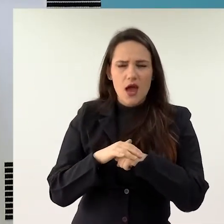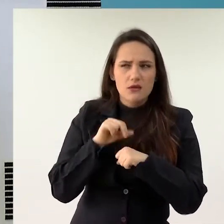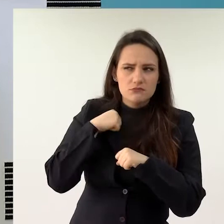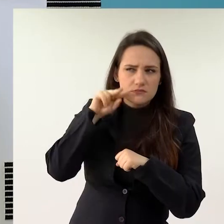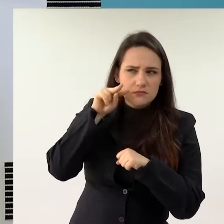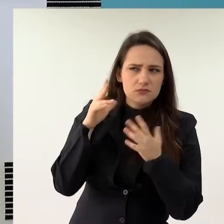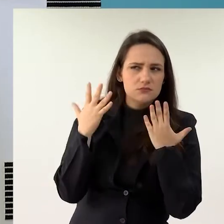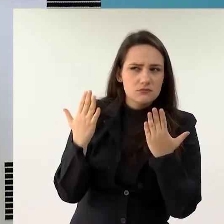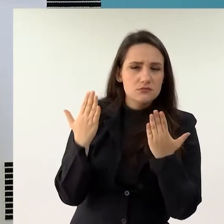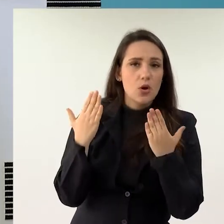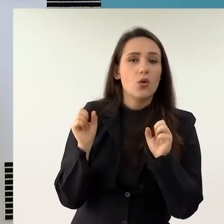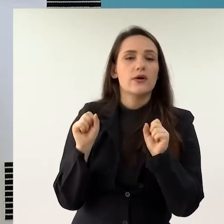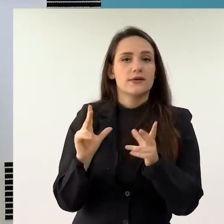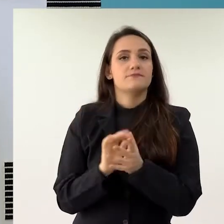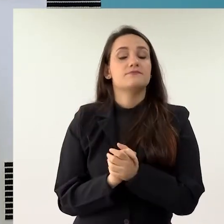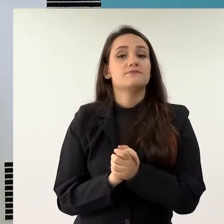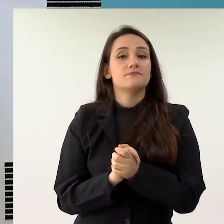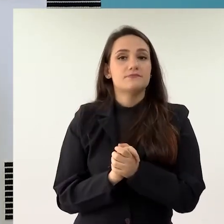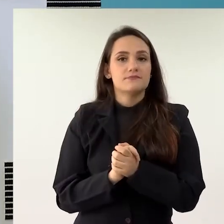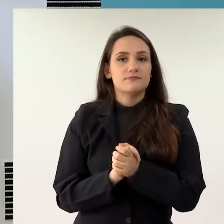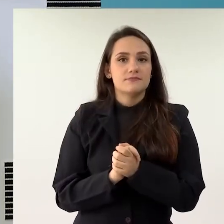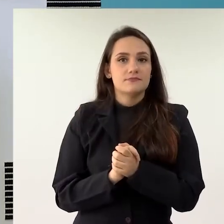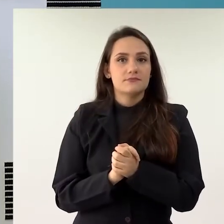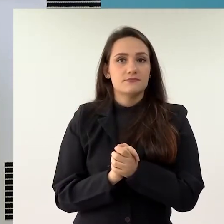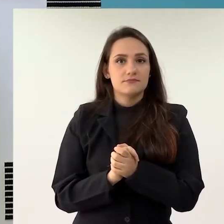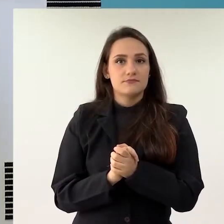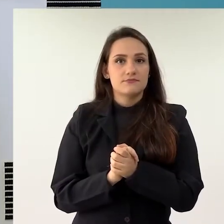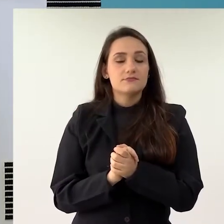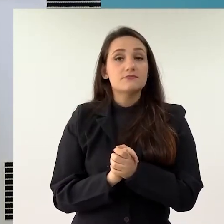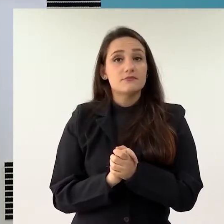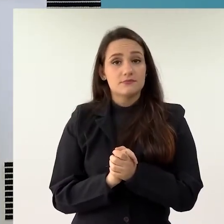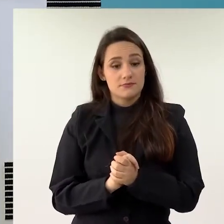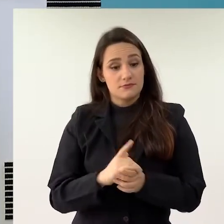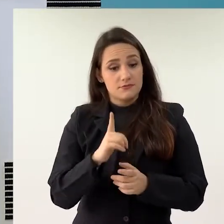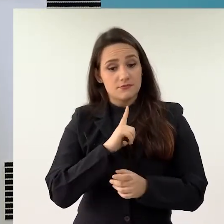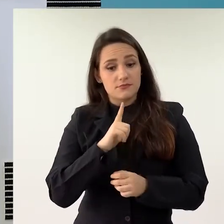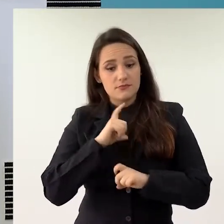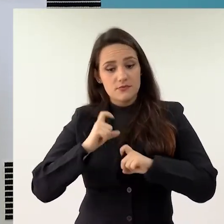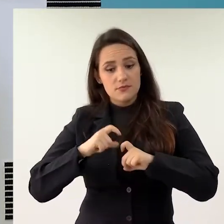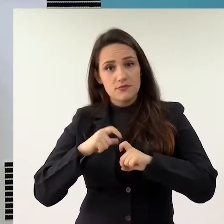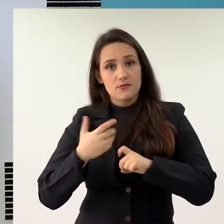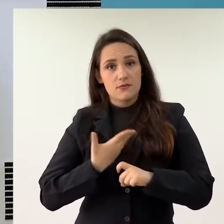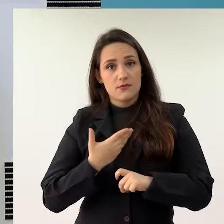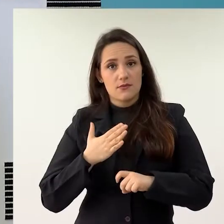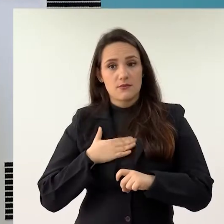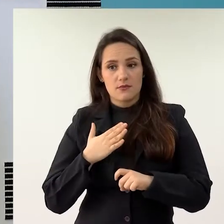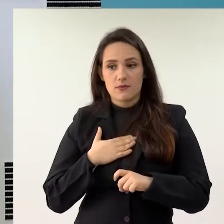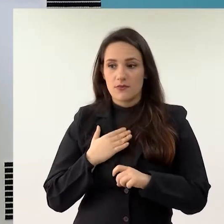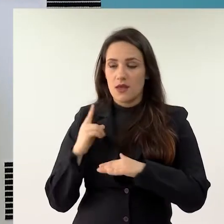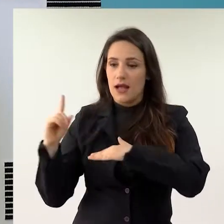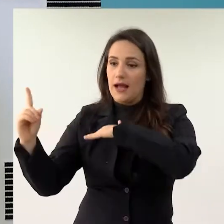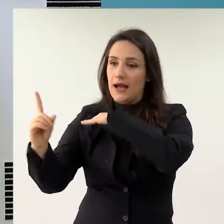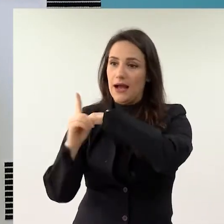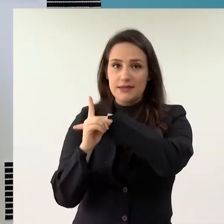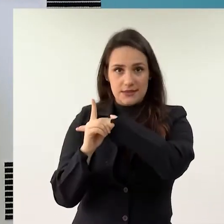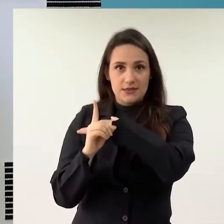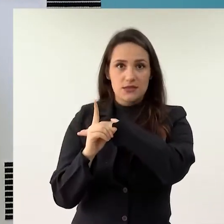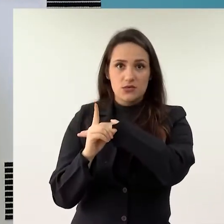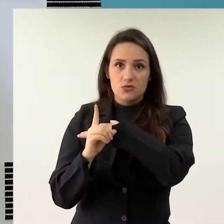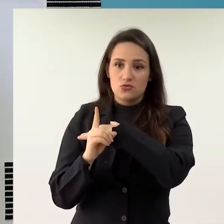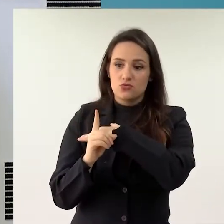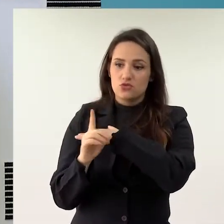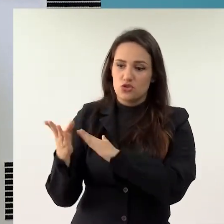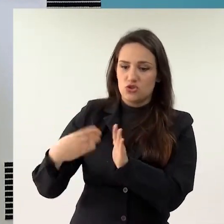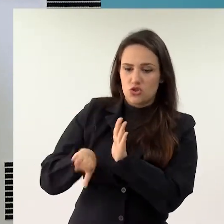meus atenderam pacientes que chegaram sem o diagnóstico do coronavírus. E contraíram, e na verdade chegou